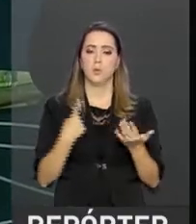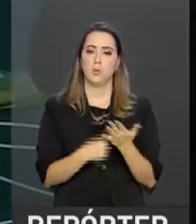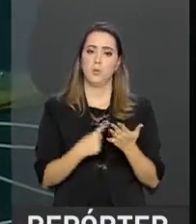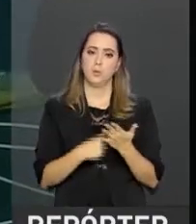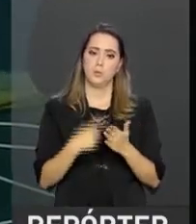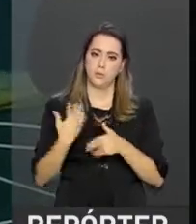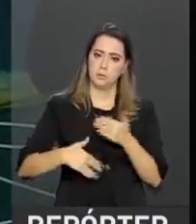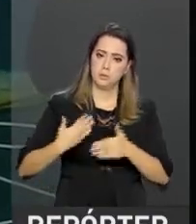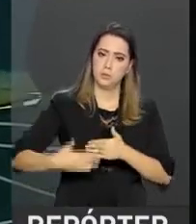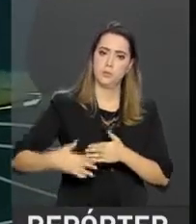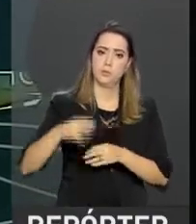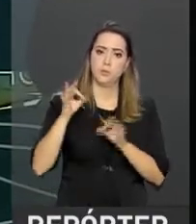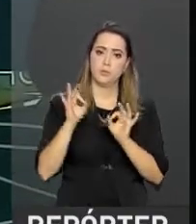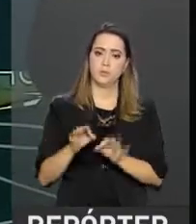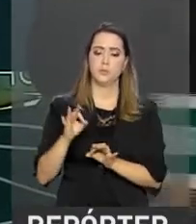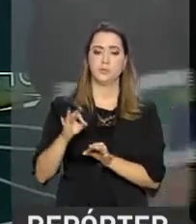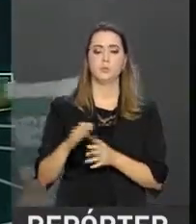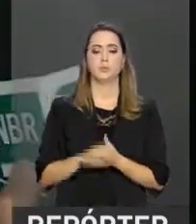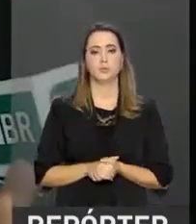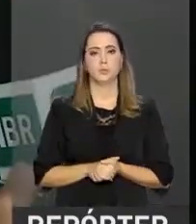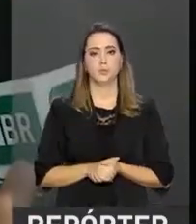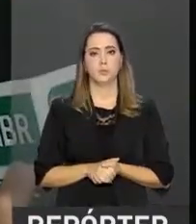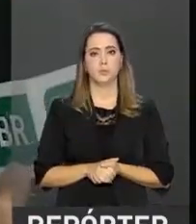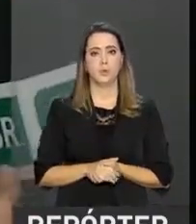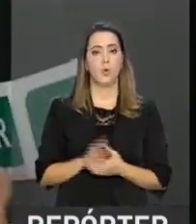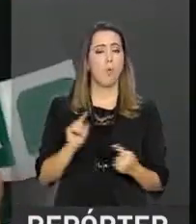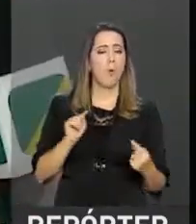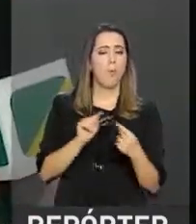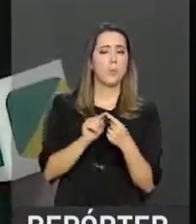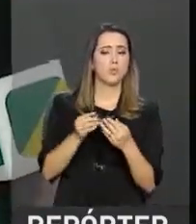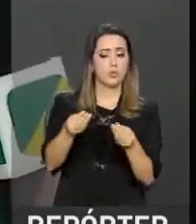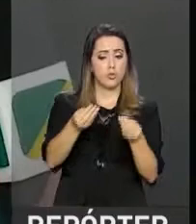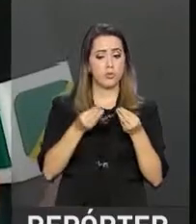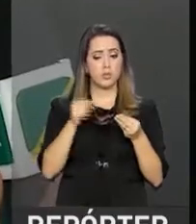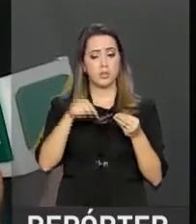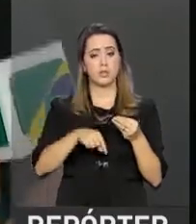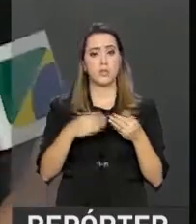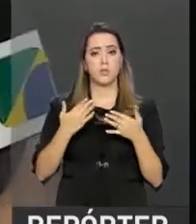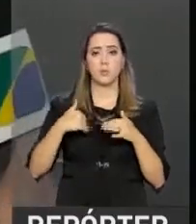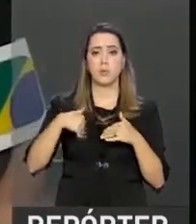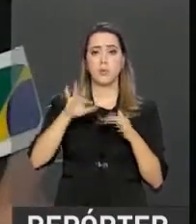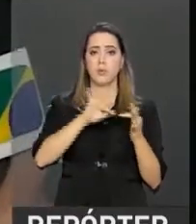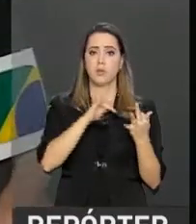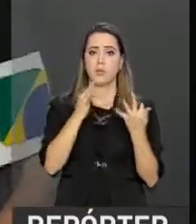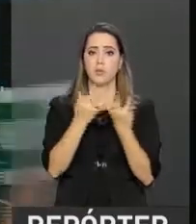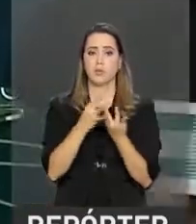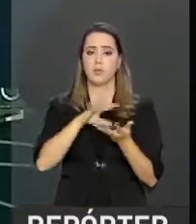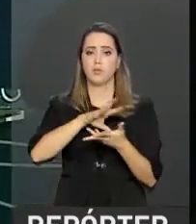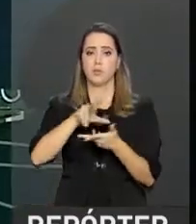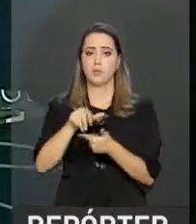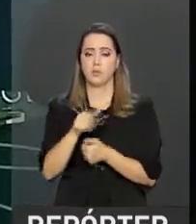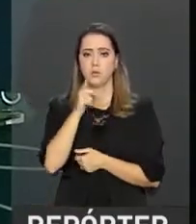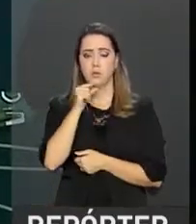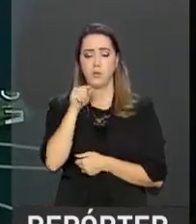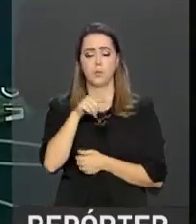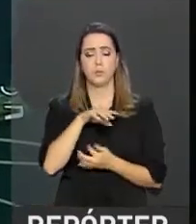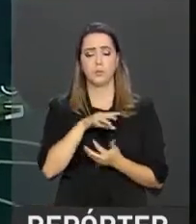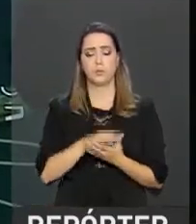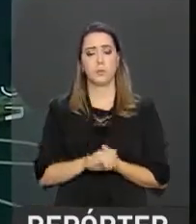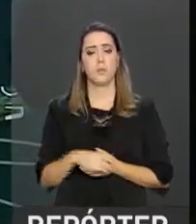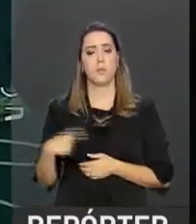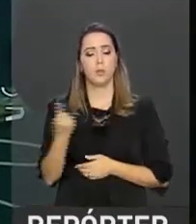com o desenvolvimento sustentável da região. Qual o objetivo de trazer esse projeto ao maior fórum sobre águas do mundo? É nós